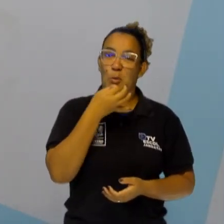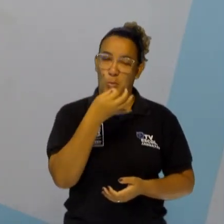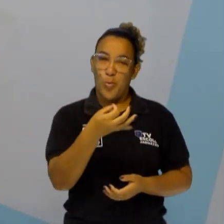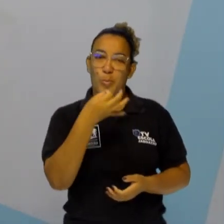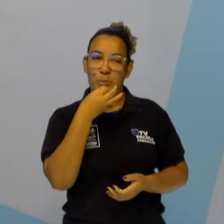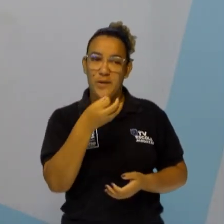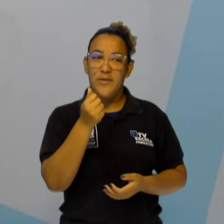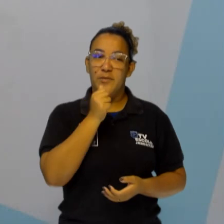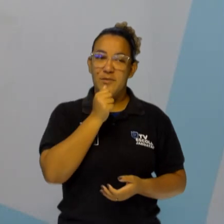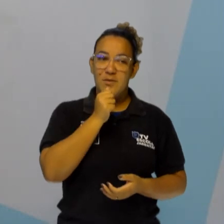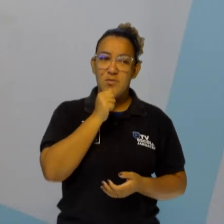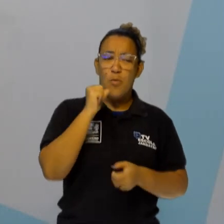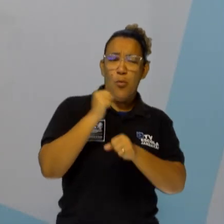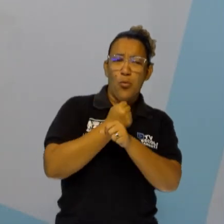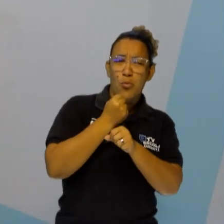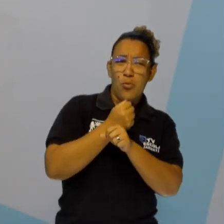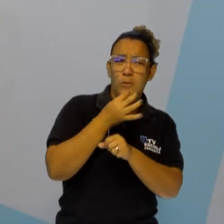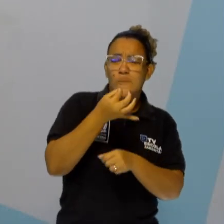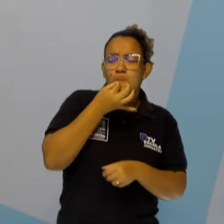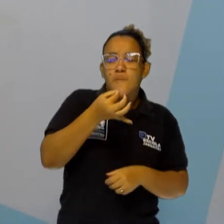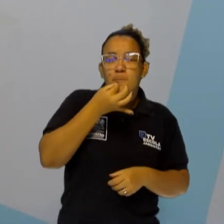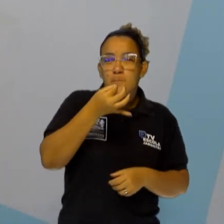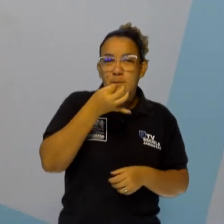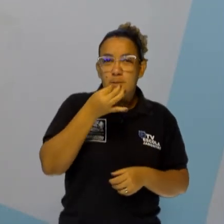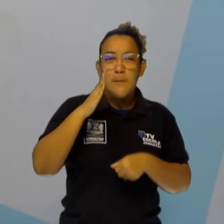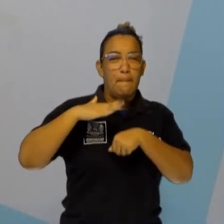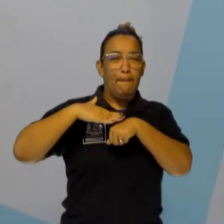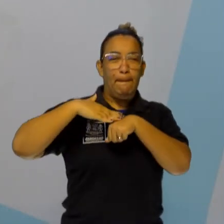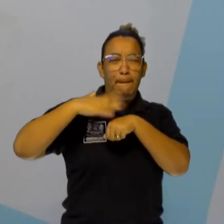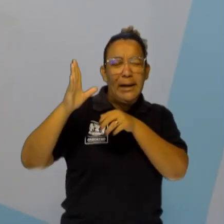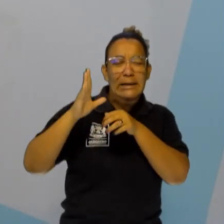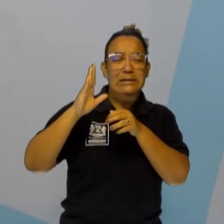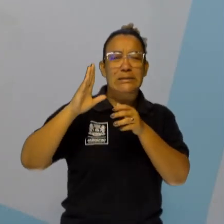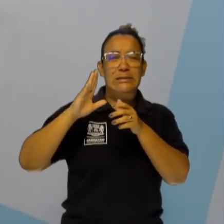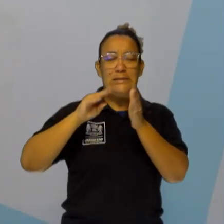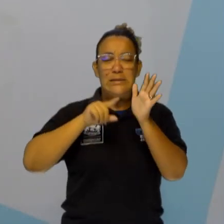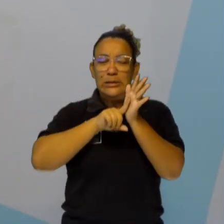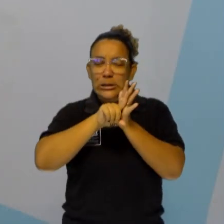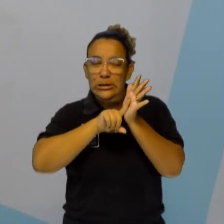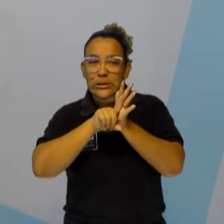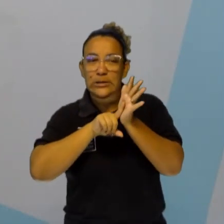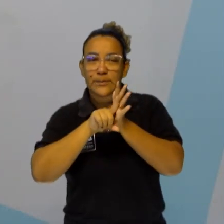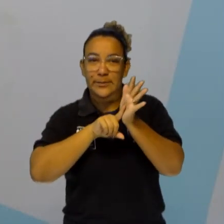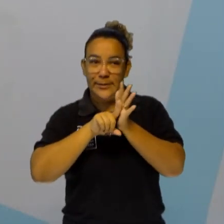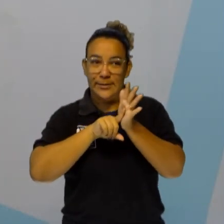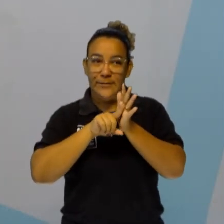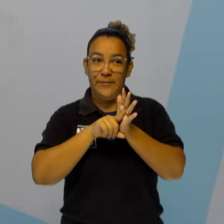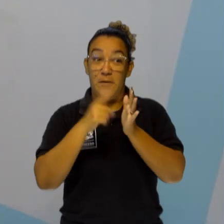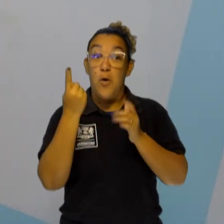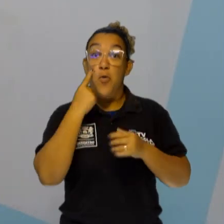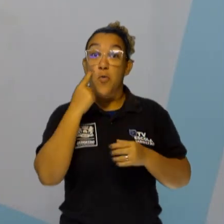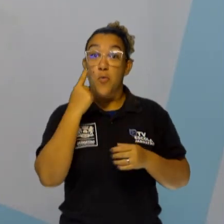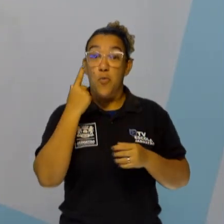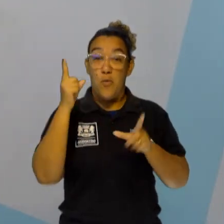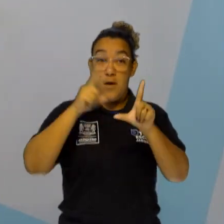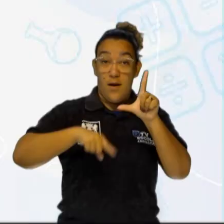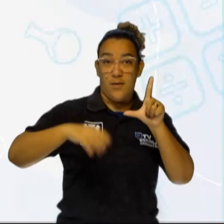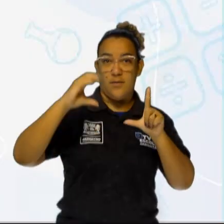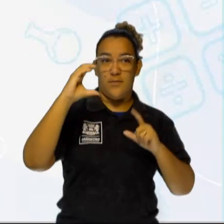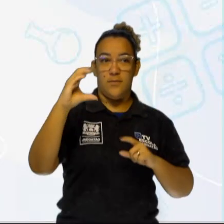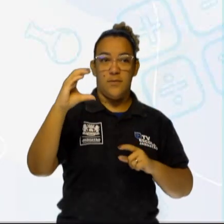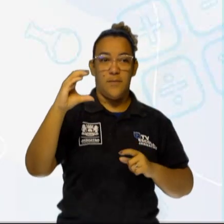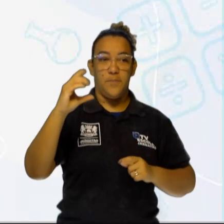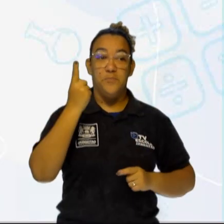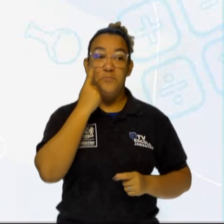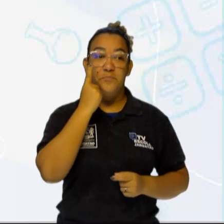uma argumentação é algo muito mais laborioso, né? Dá muito mais trabalho. Então ainda é cedo para a gente dizer isso. Vamos avaliar os outros itens. Na telinha, vamos